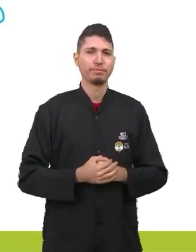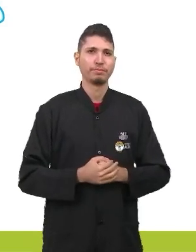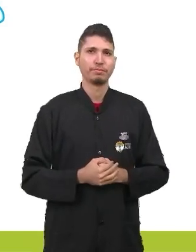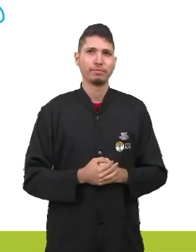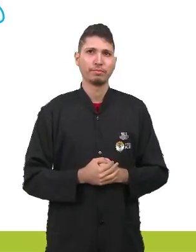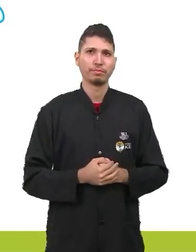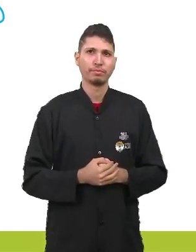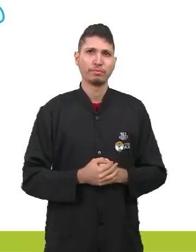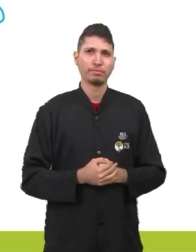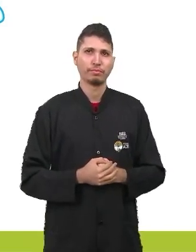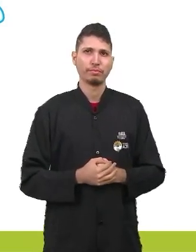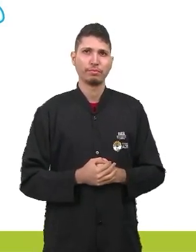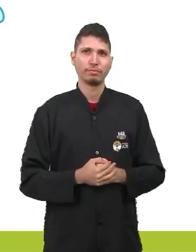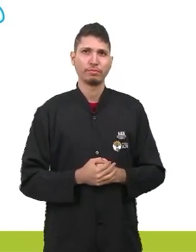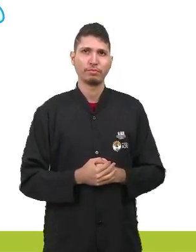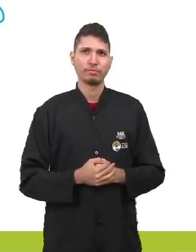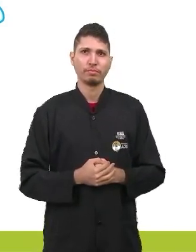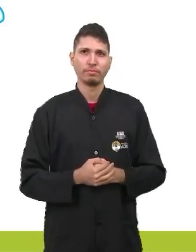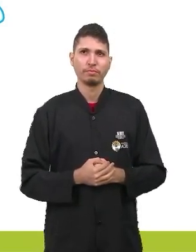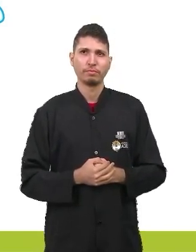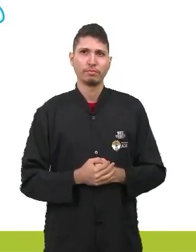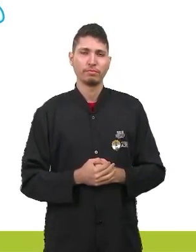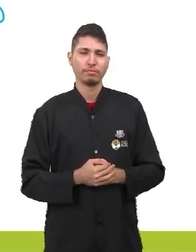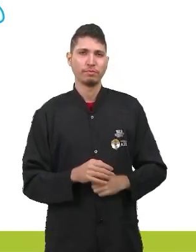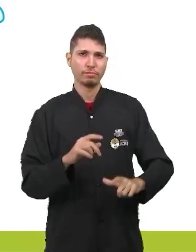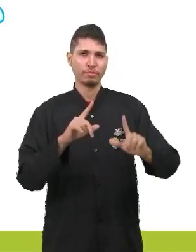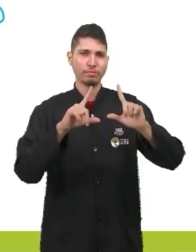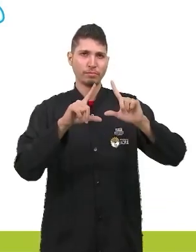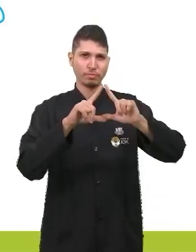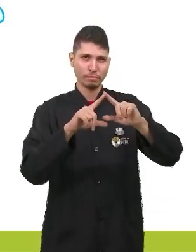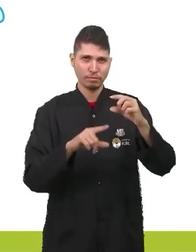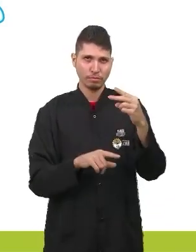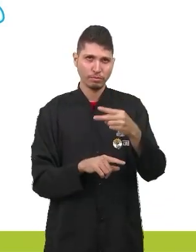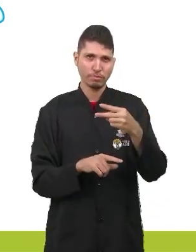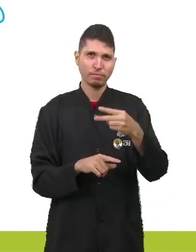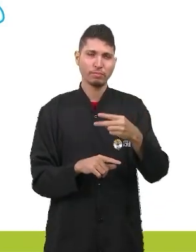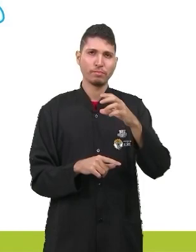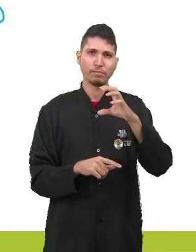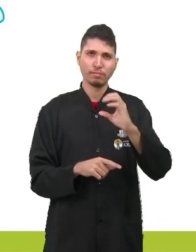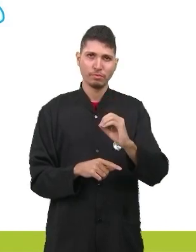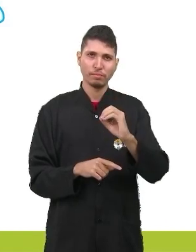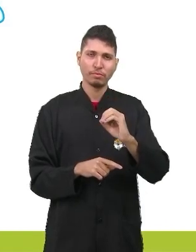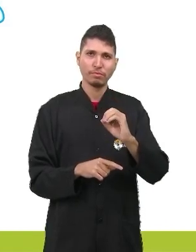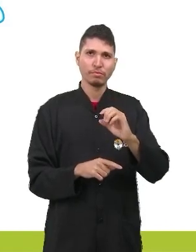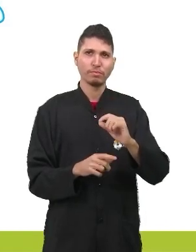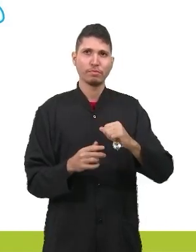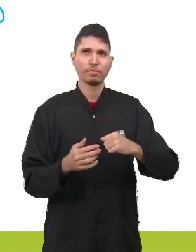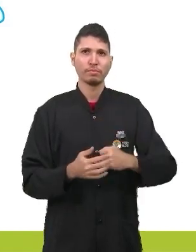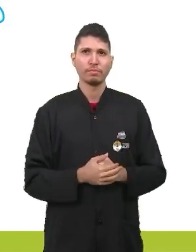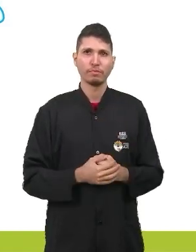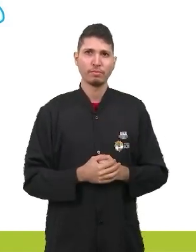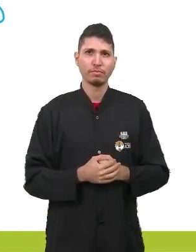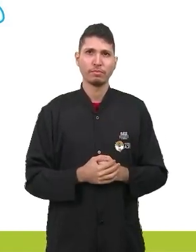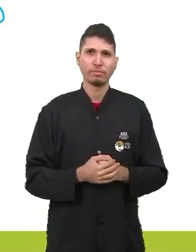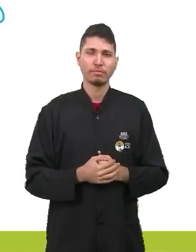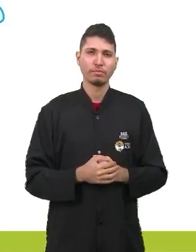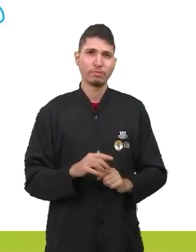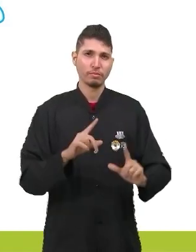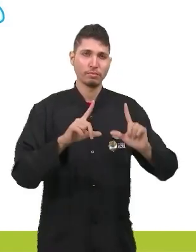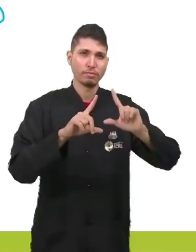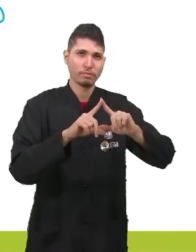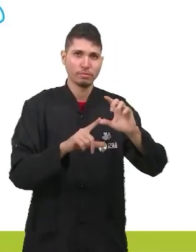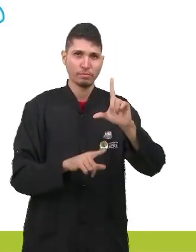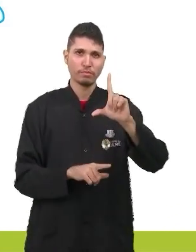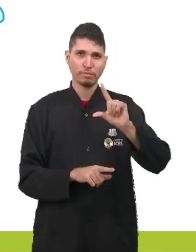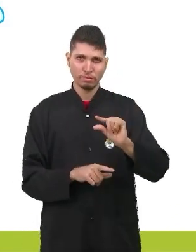Esse cara aqui é o delta igual a zero e esse carinha aqui, ó, é o delta menor